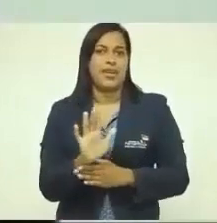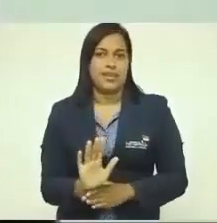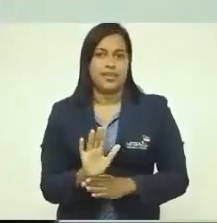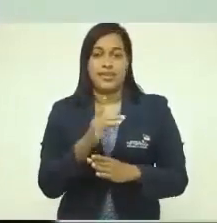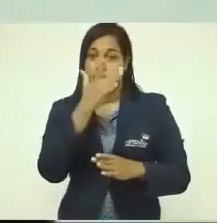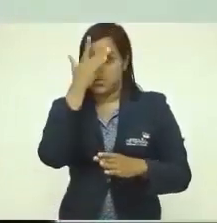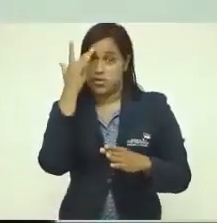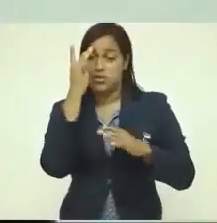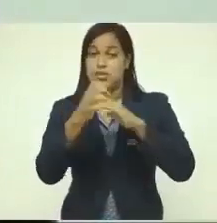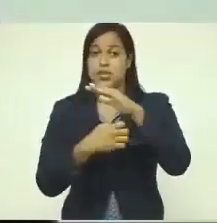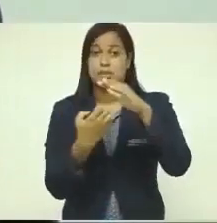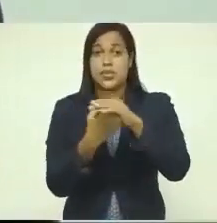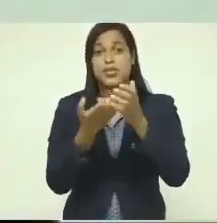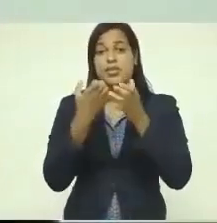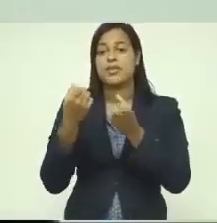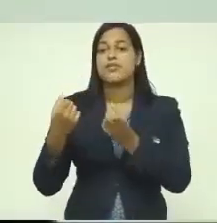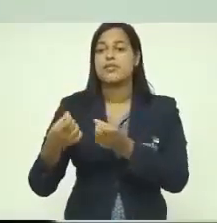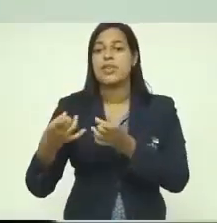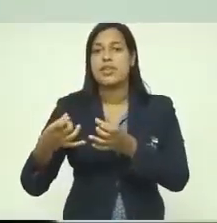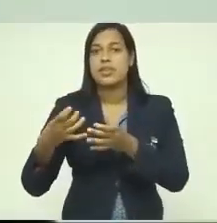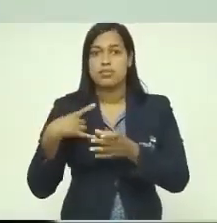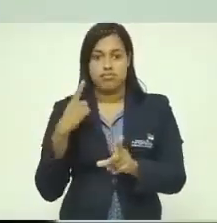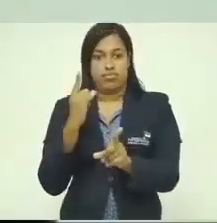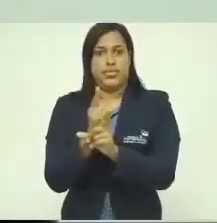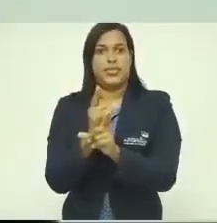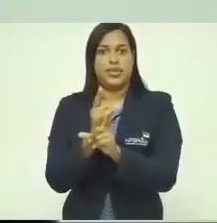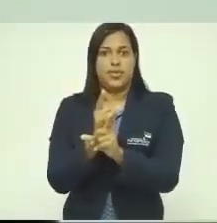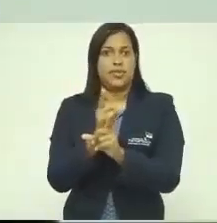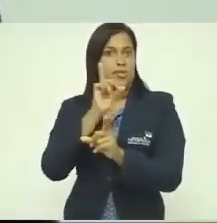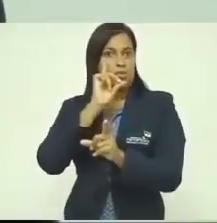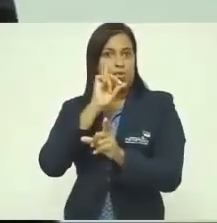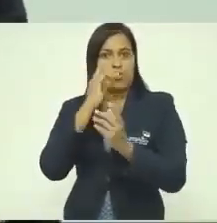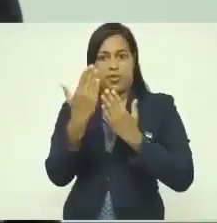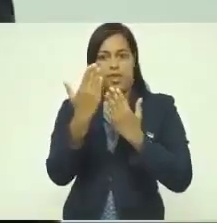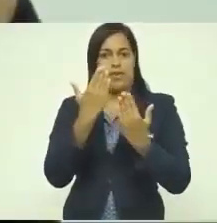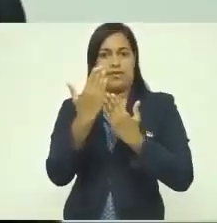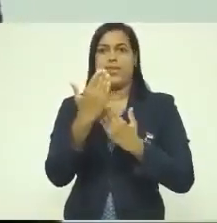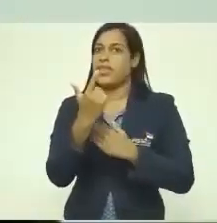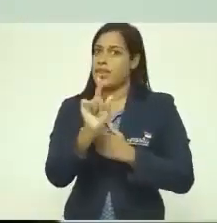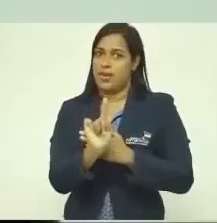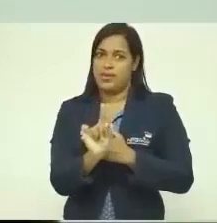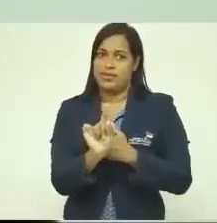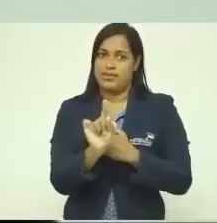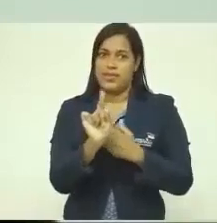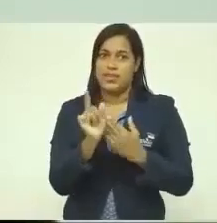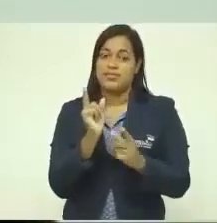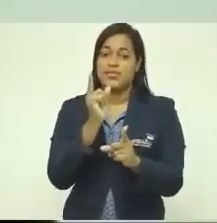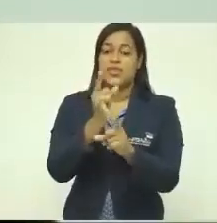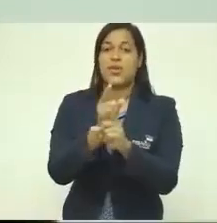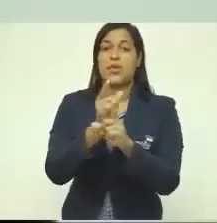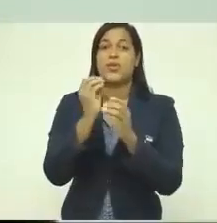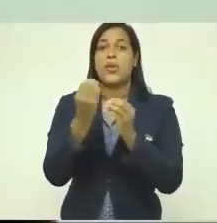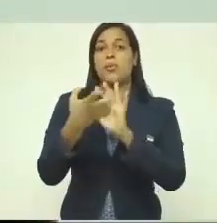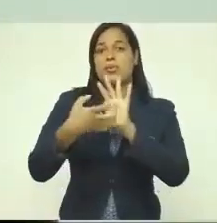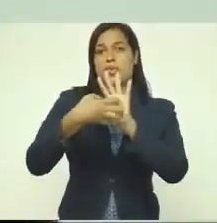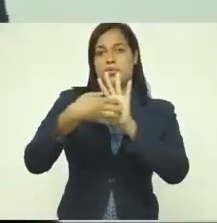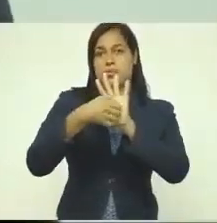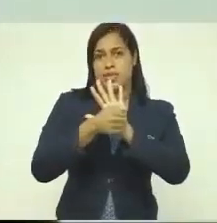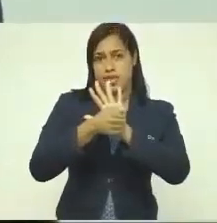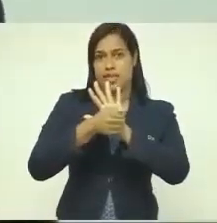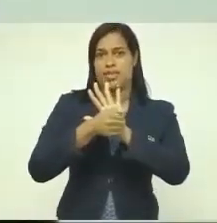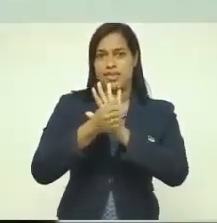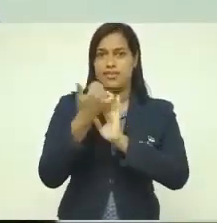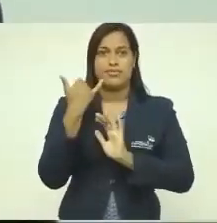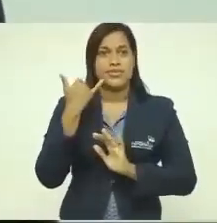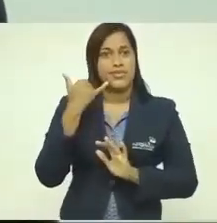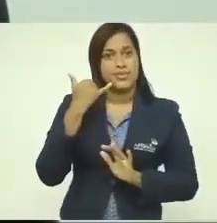ou as pessoas que querem vender não se encontram pessoalmente. Elas se encontram através de um aplicativo de celular